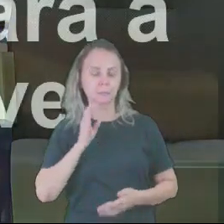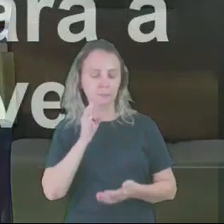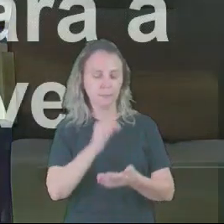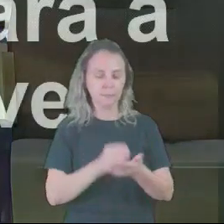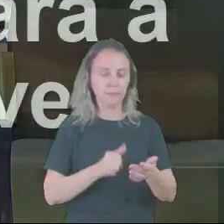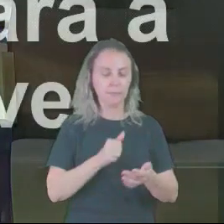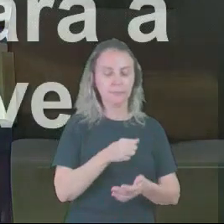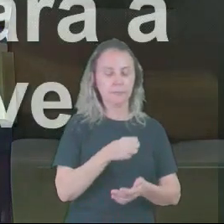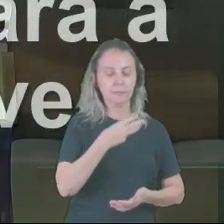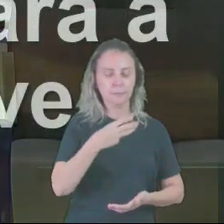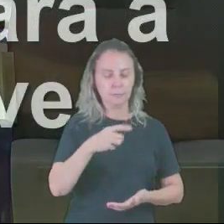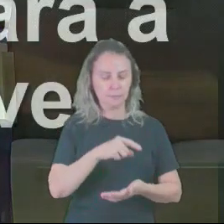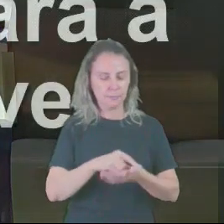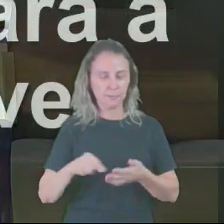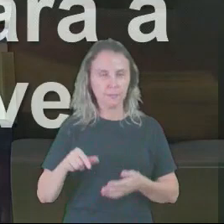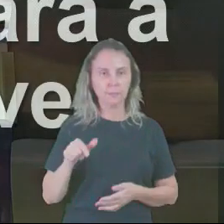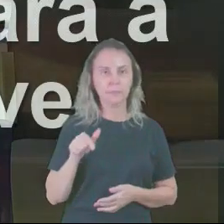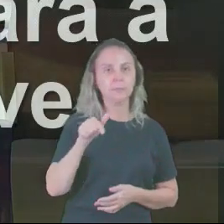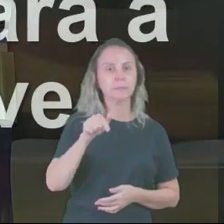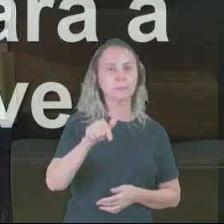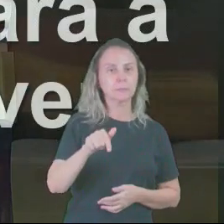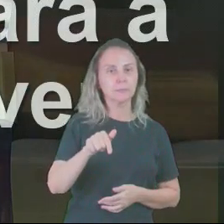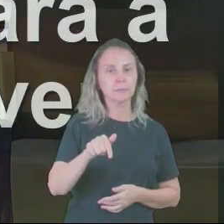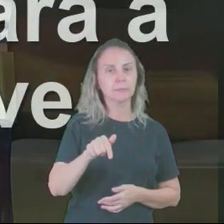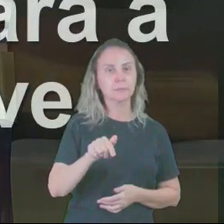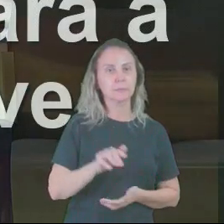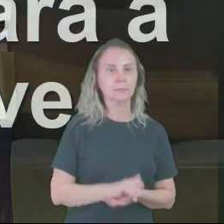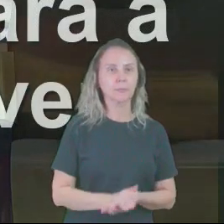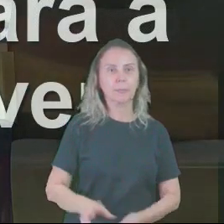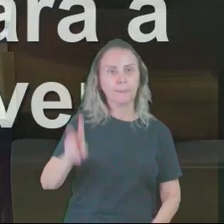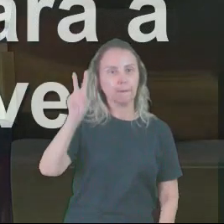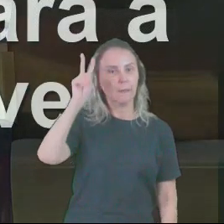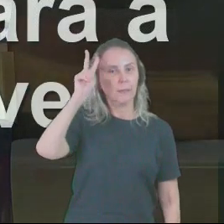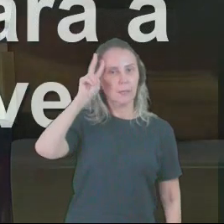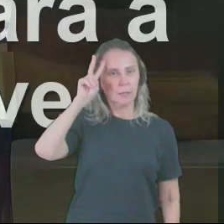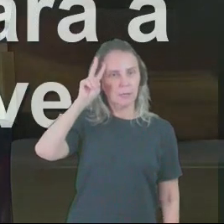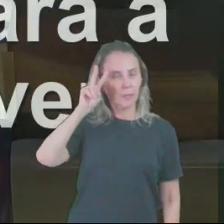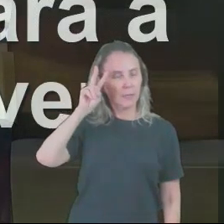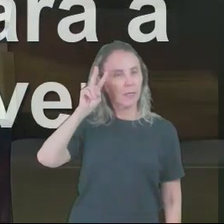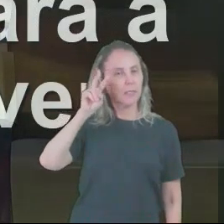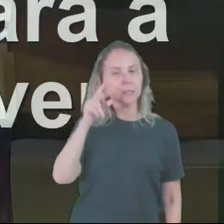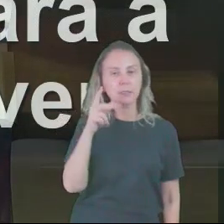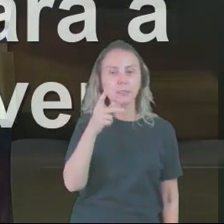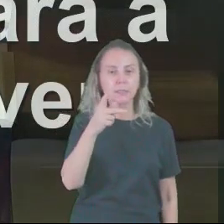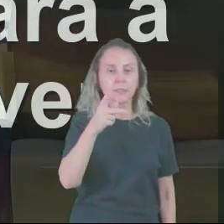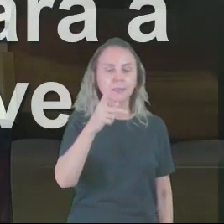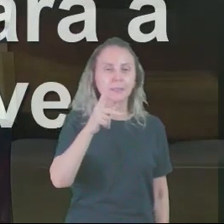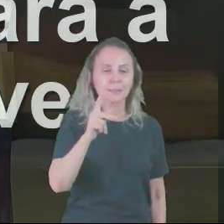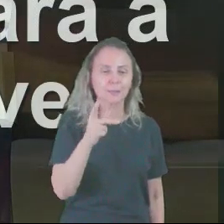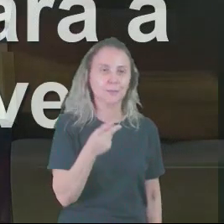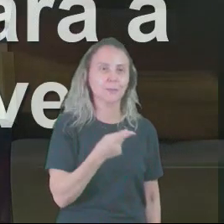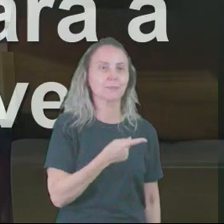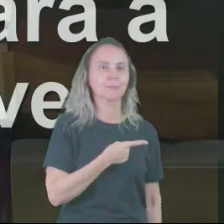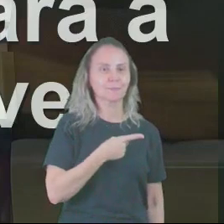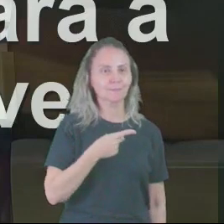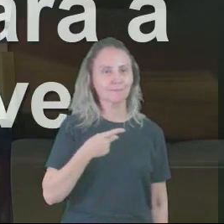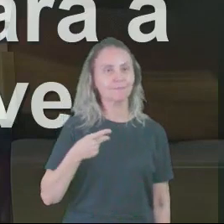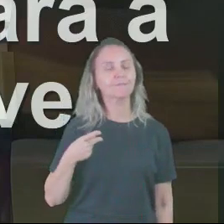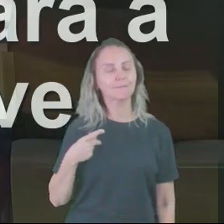versículo 7 e lembrai-vos dos vossos pastores